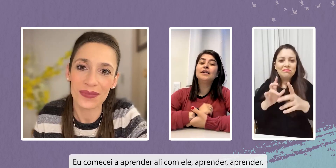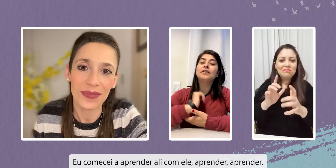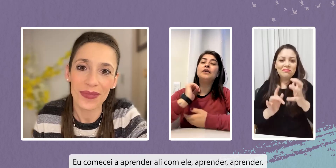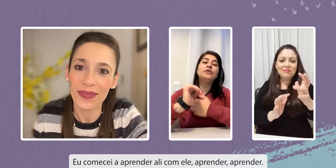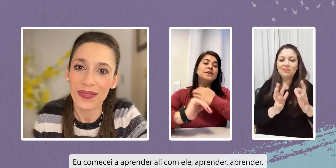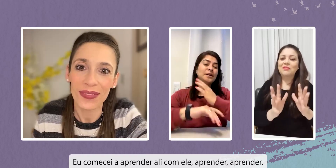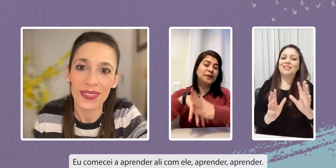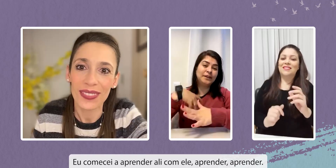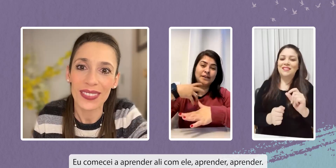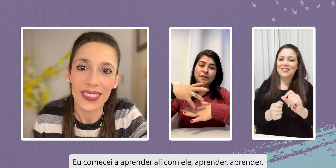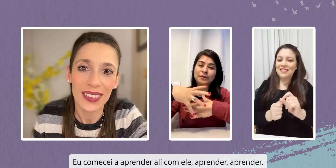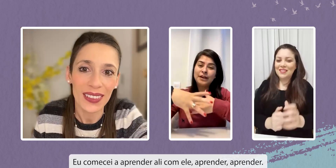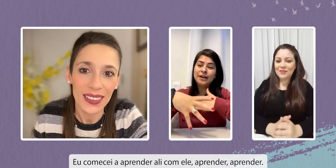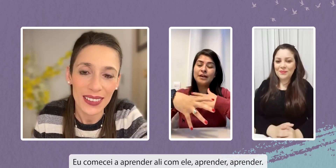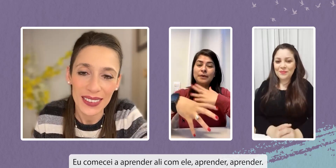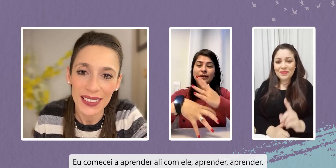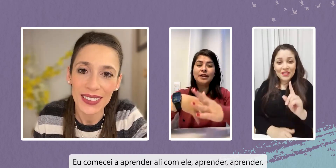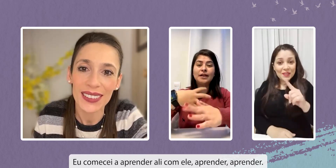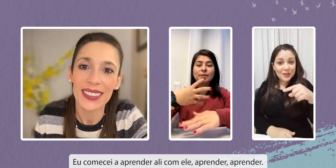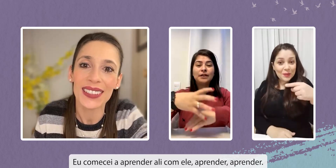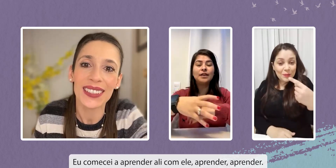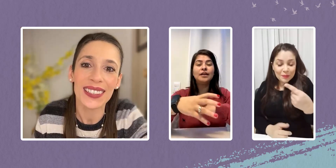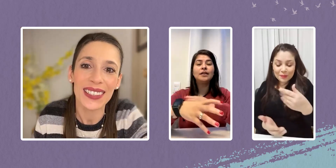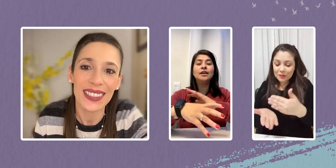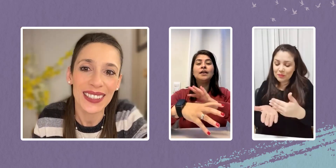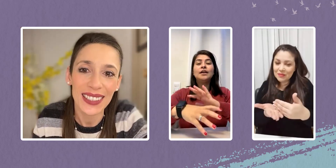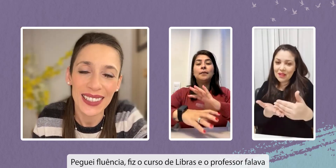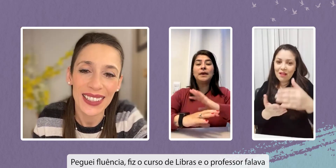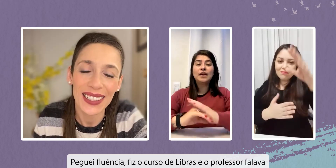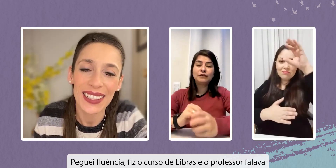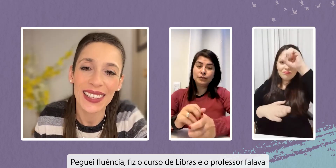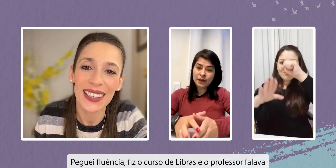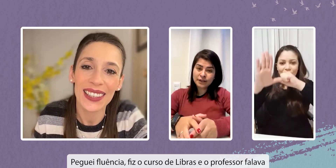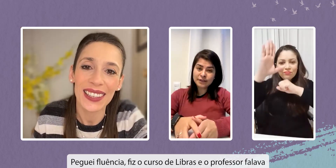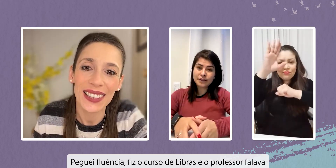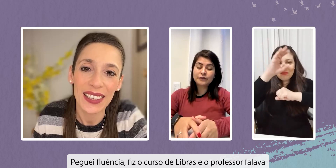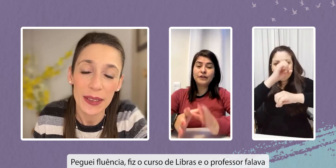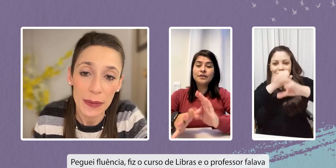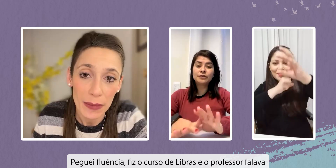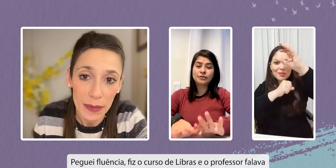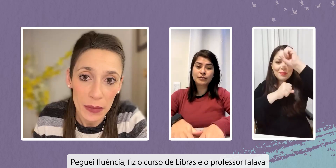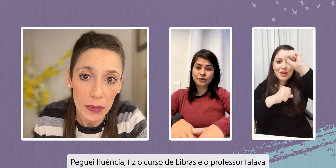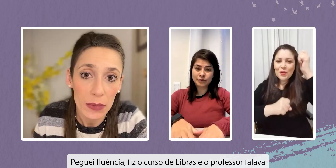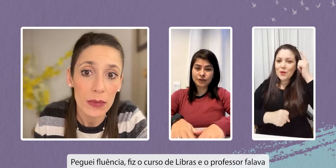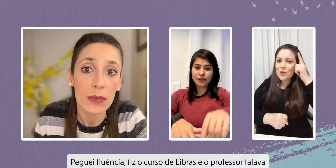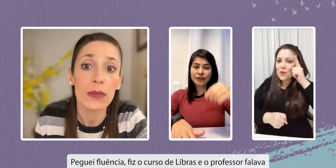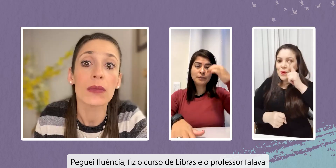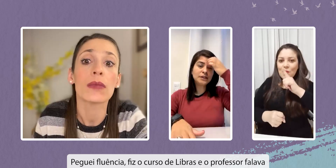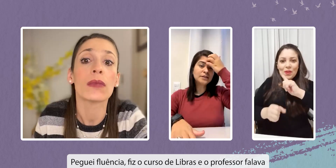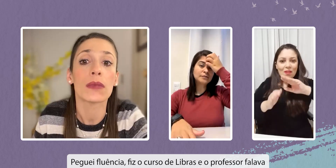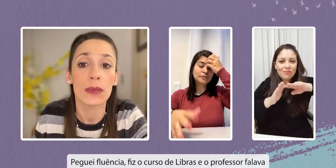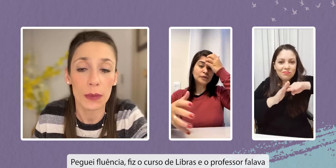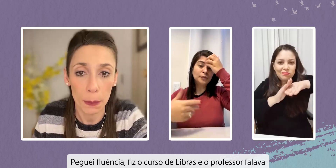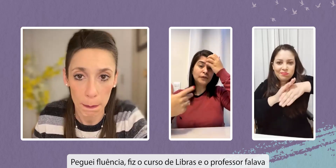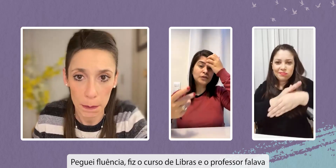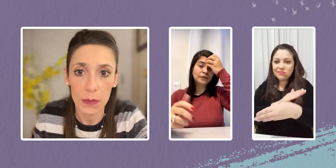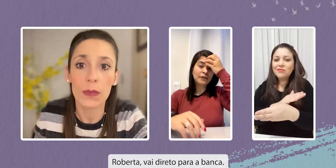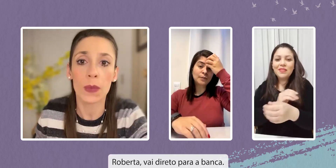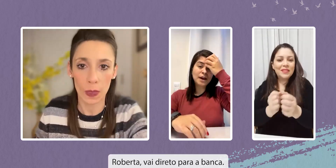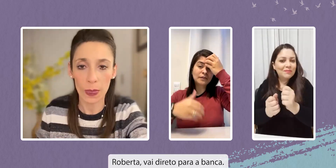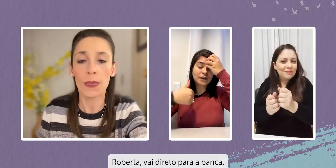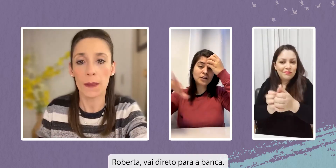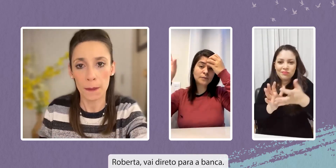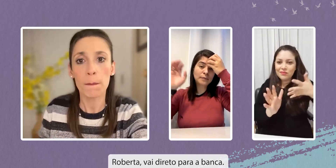Aí eu comecei a aprender ali com ele, aprender. Peguei fluência, fiz o curso de Libras. E o professor